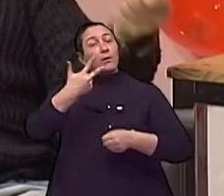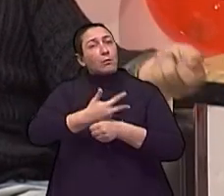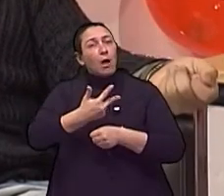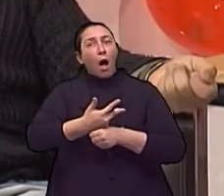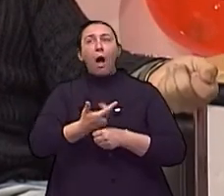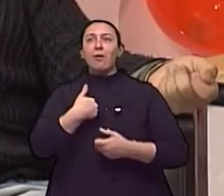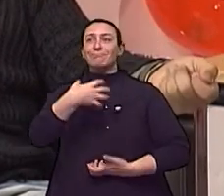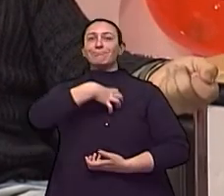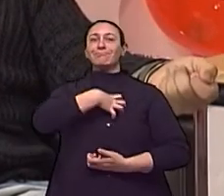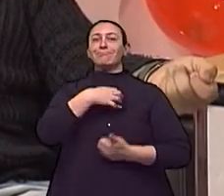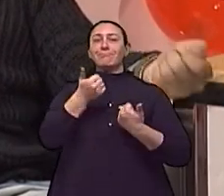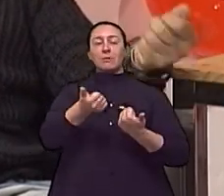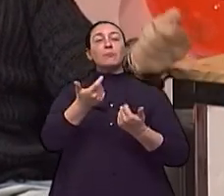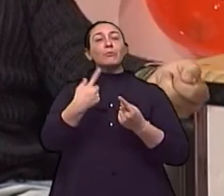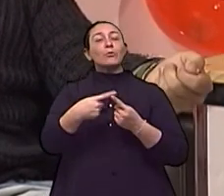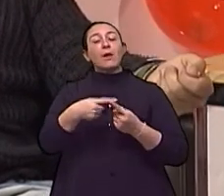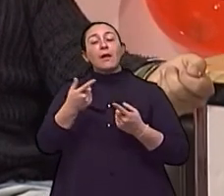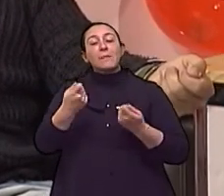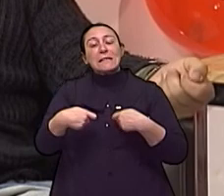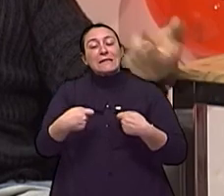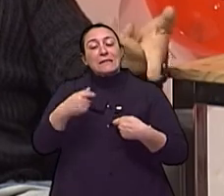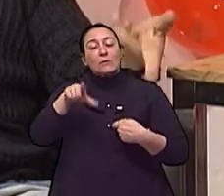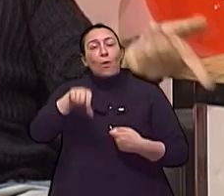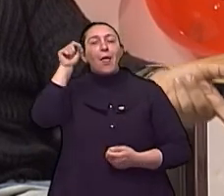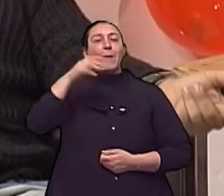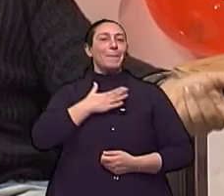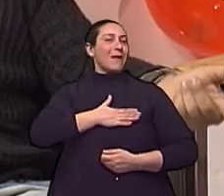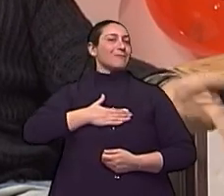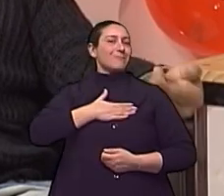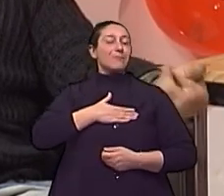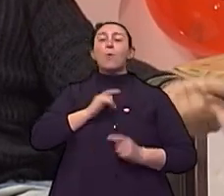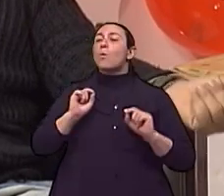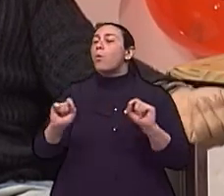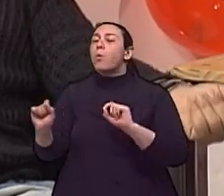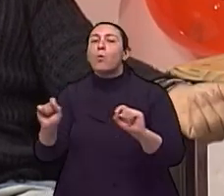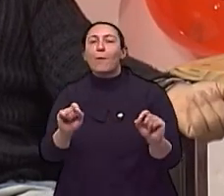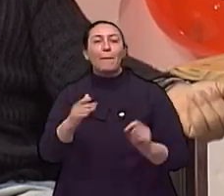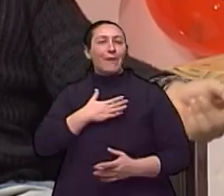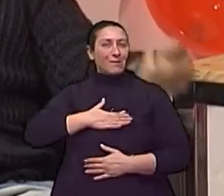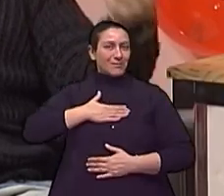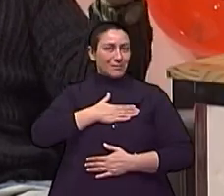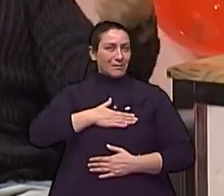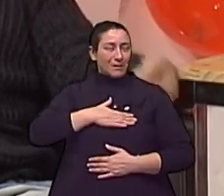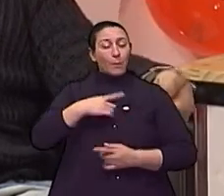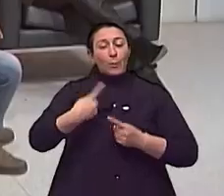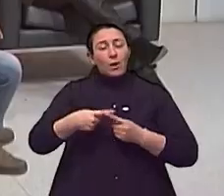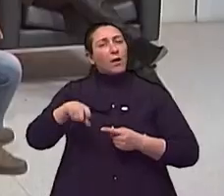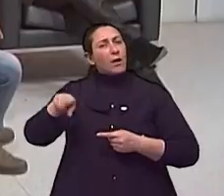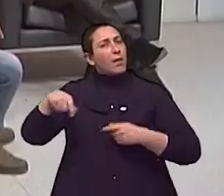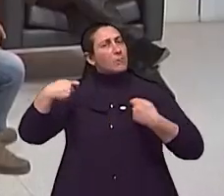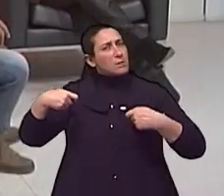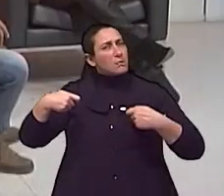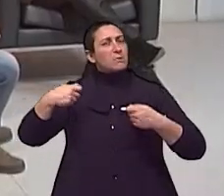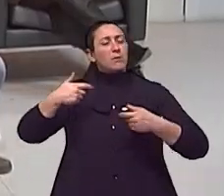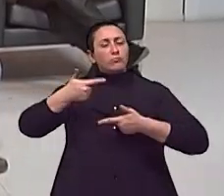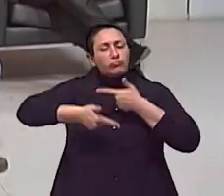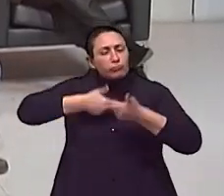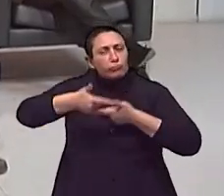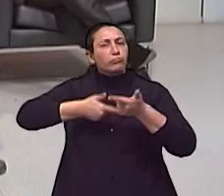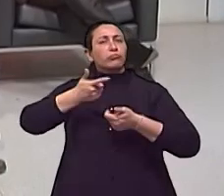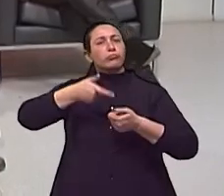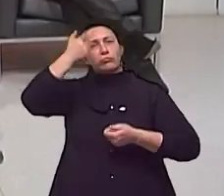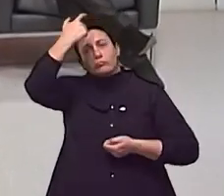então elegerá algo que seja prazeroso que as suas atividades sejam Hobby que dê sustentação como